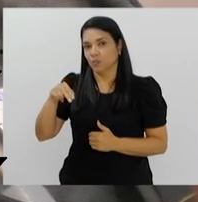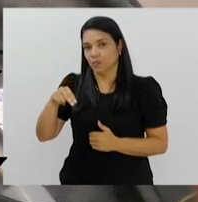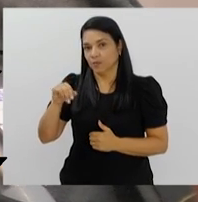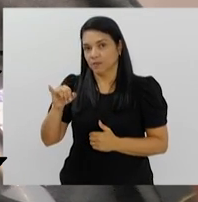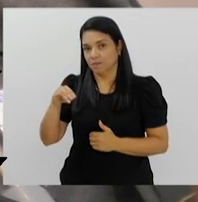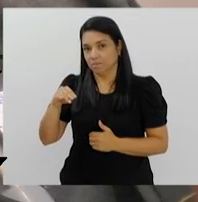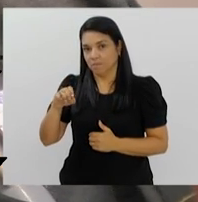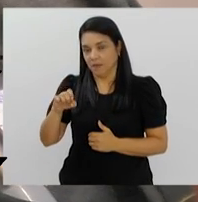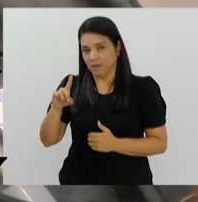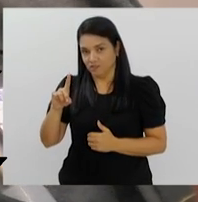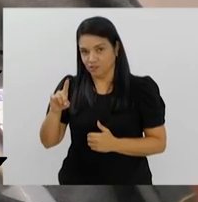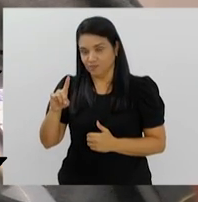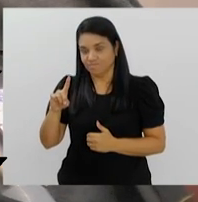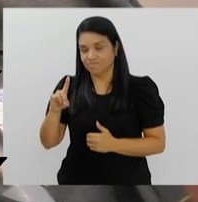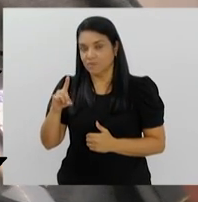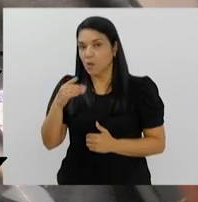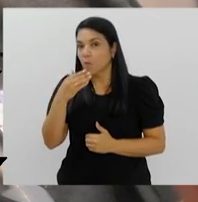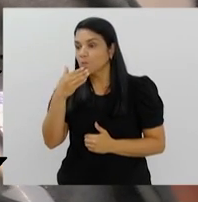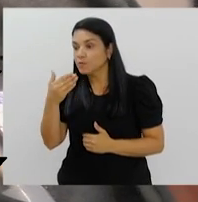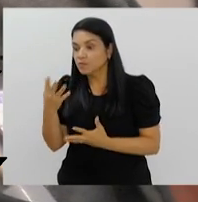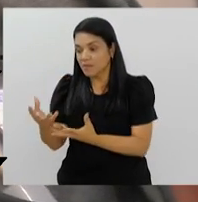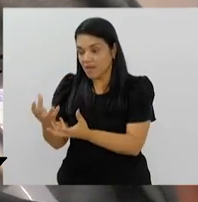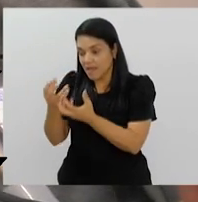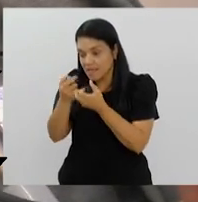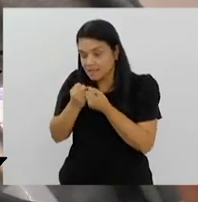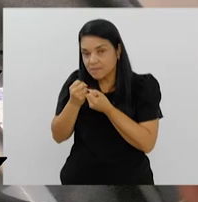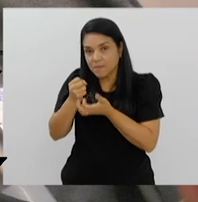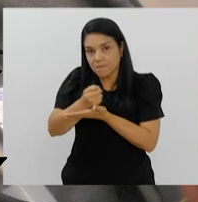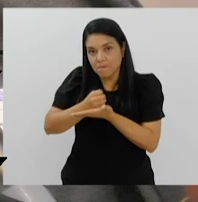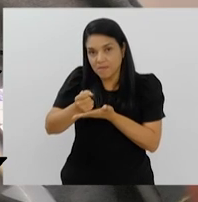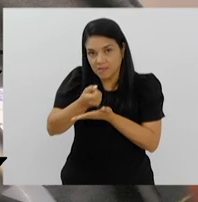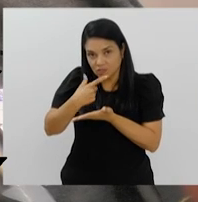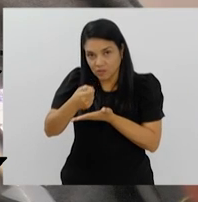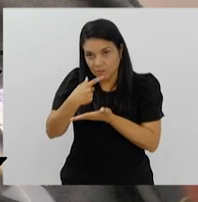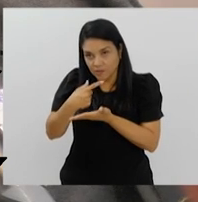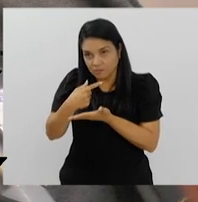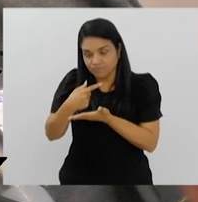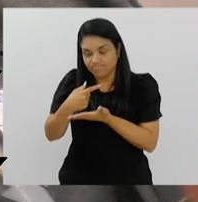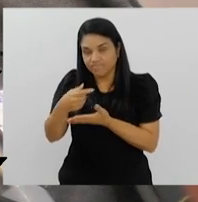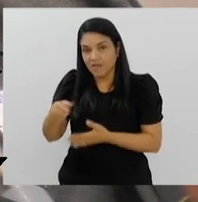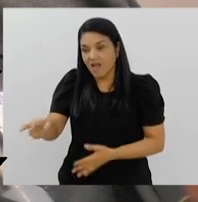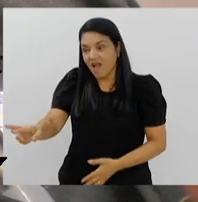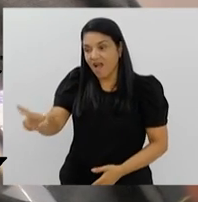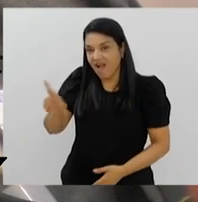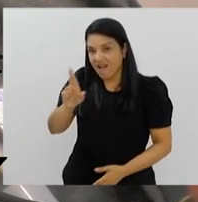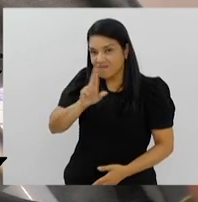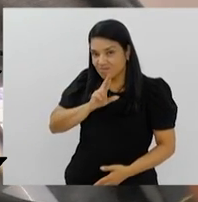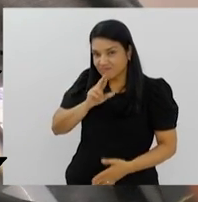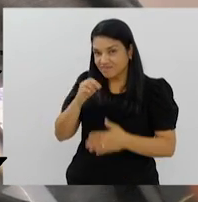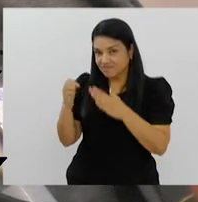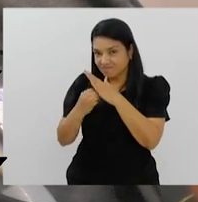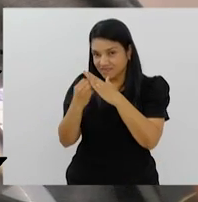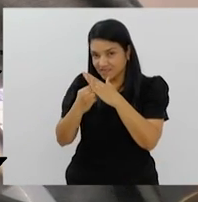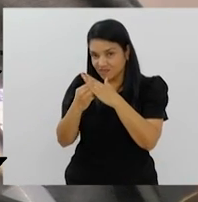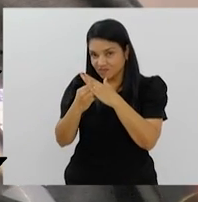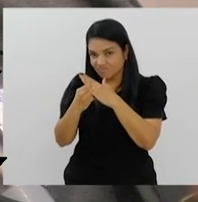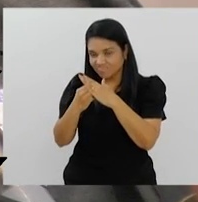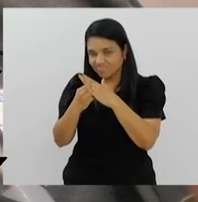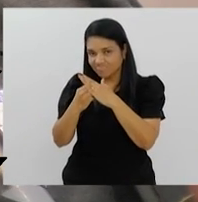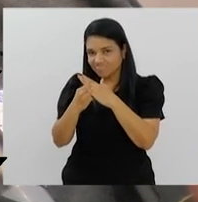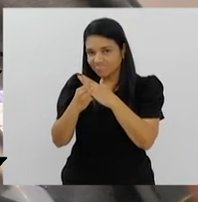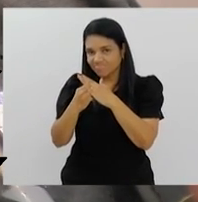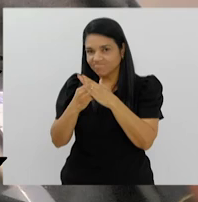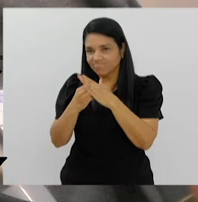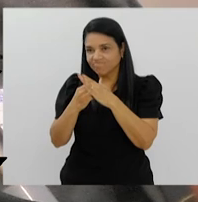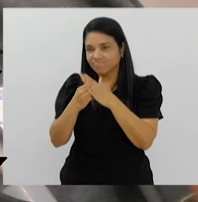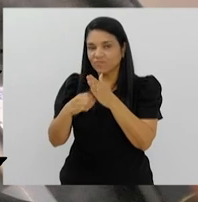que eu recebesse esse medicamento a resposta que eu obtive deles não foi simplesmente a